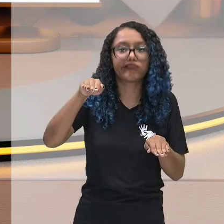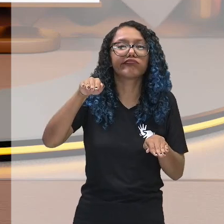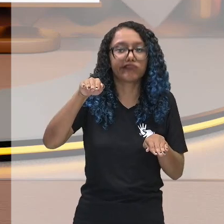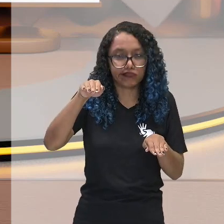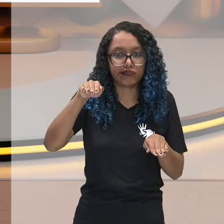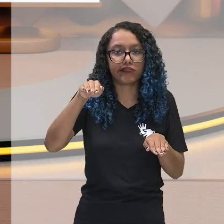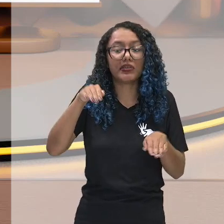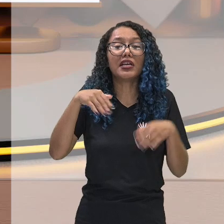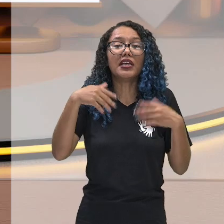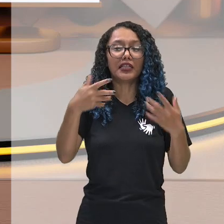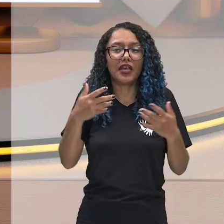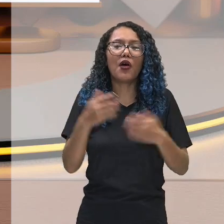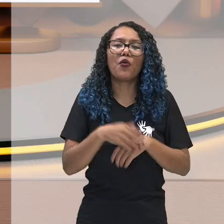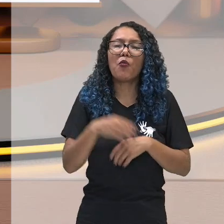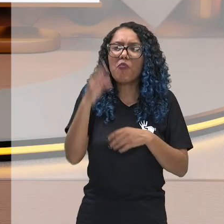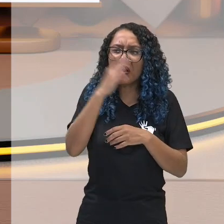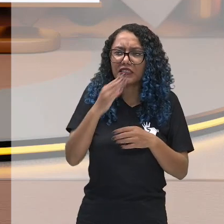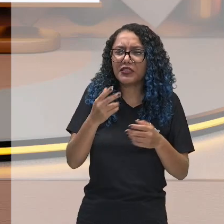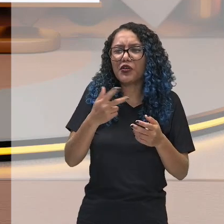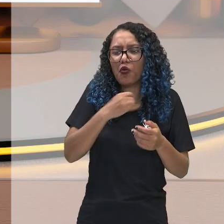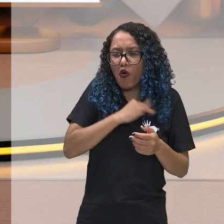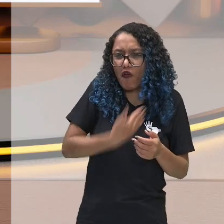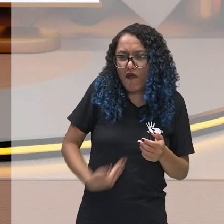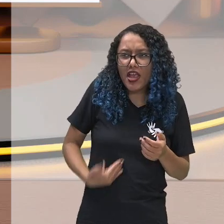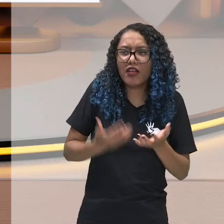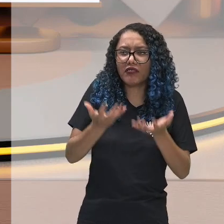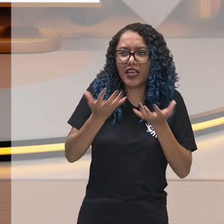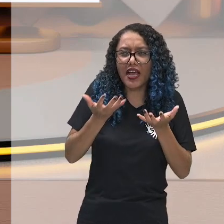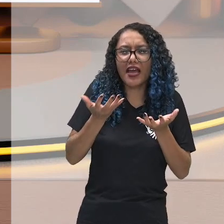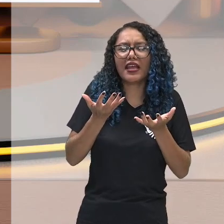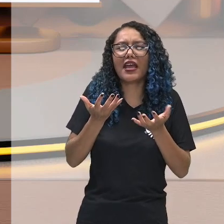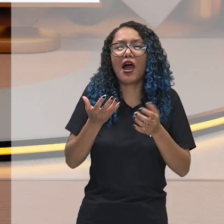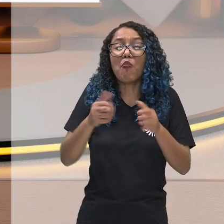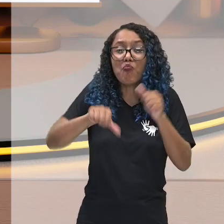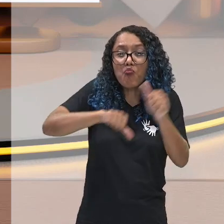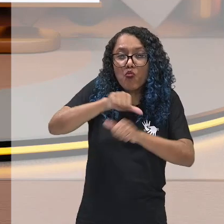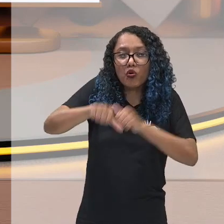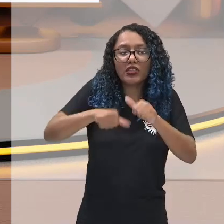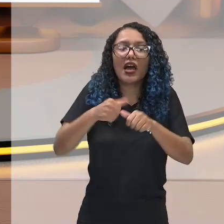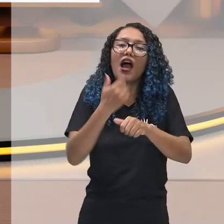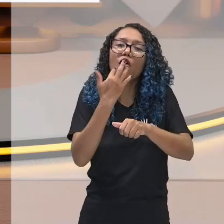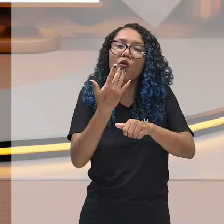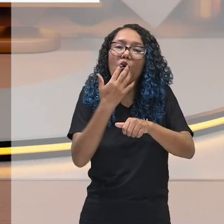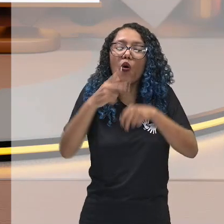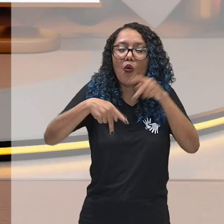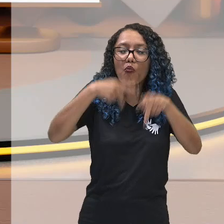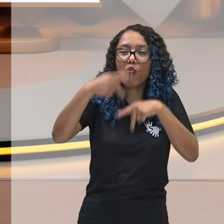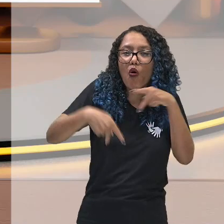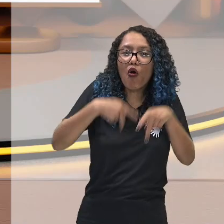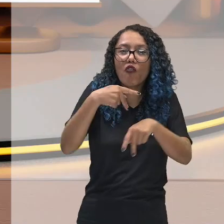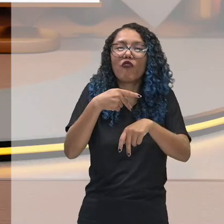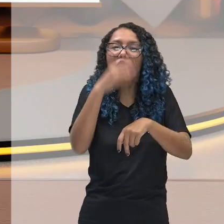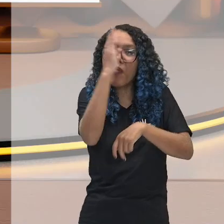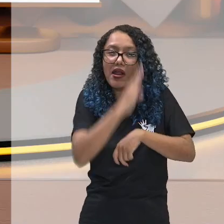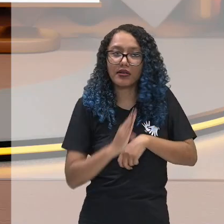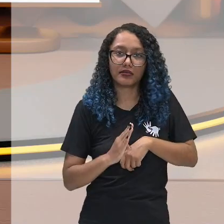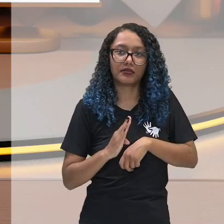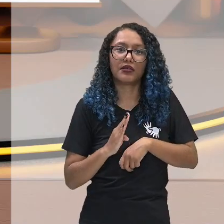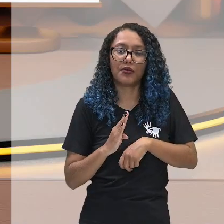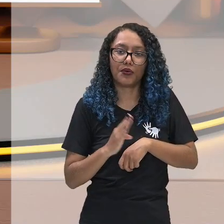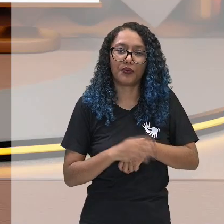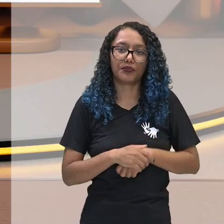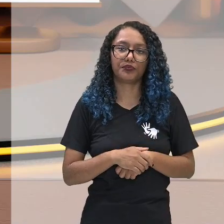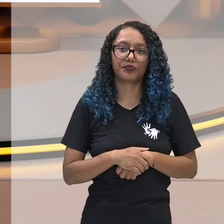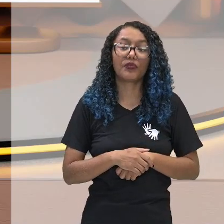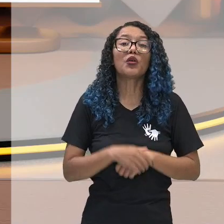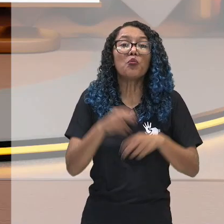da sua sociedade, acaba também incentivando a vinda de imigrantes, principalmente ali os europeus, aqui para o